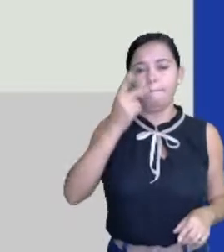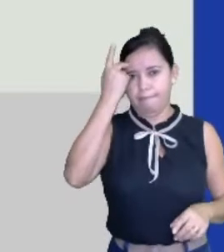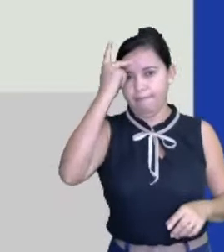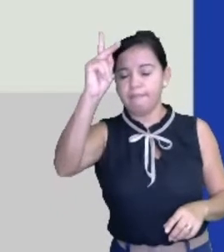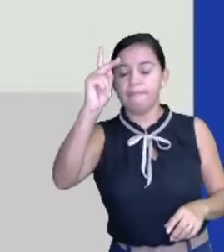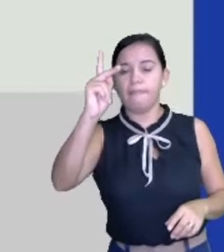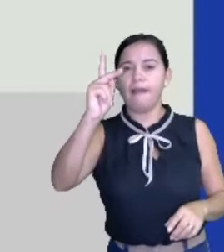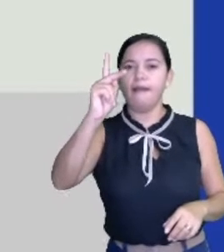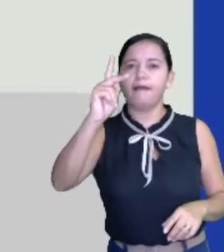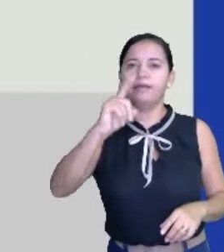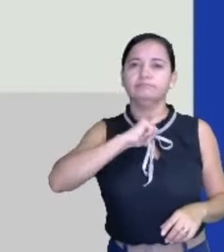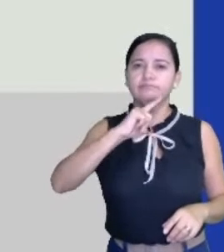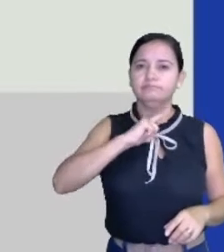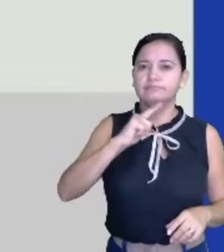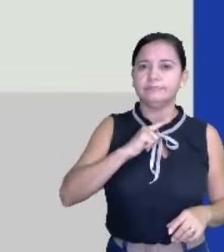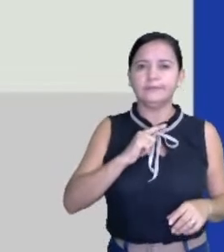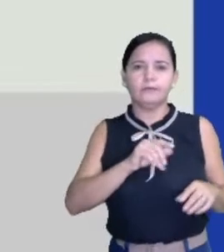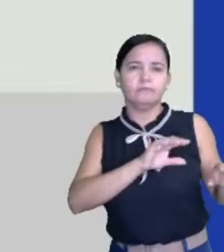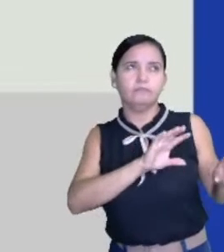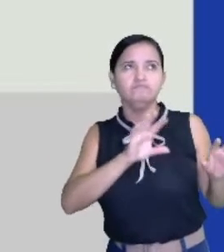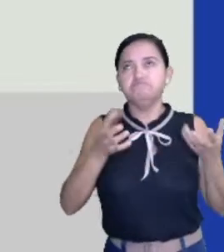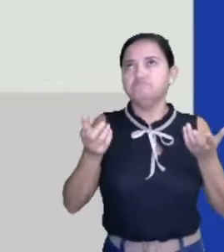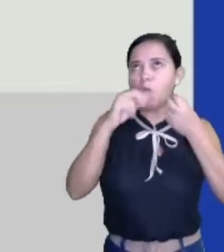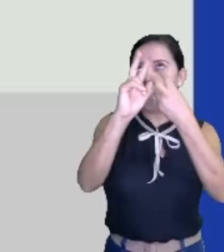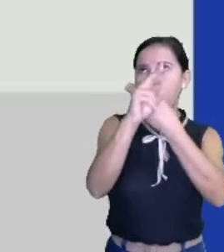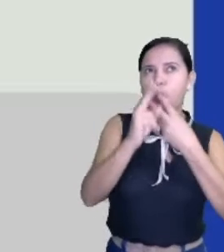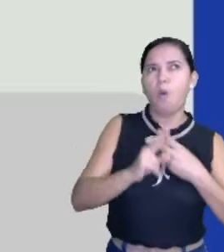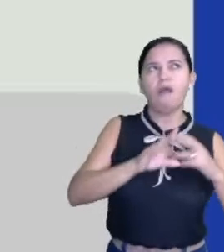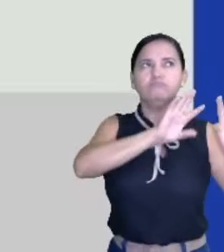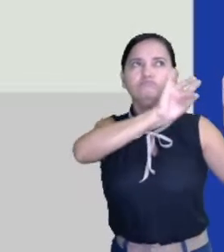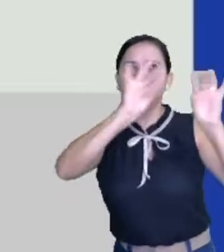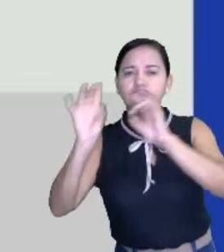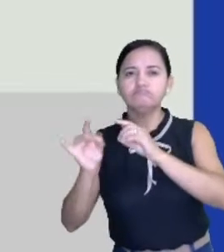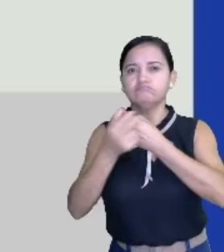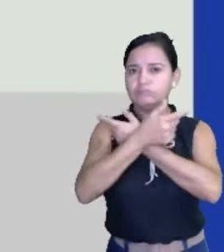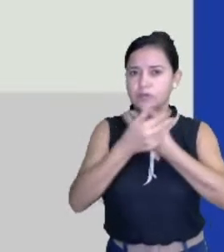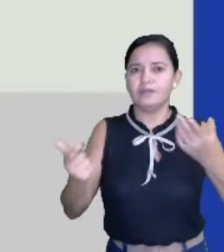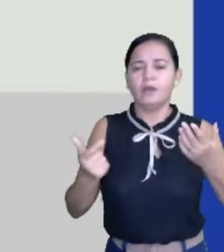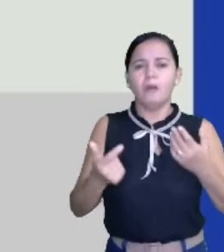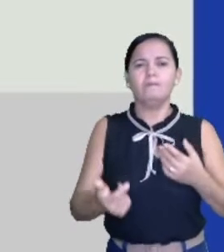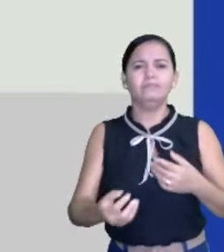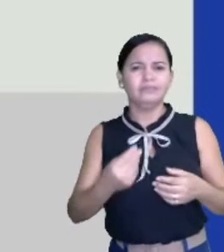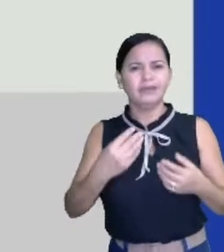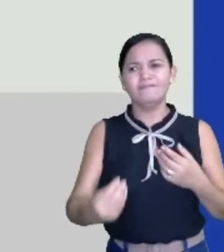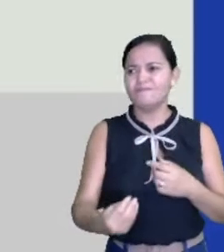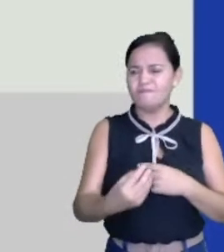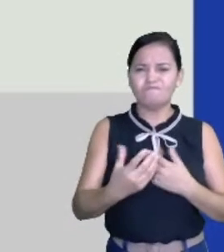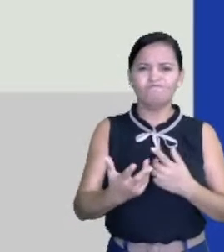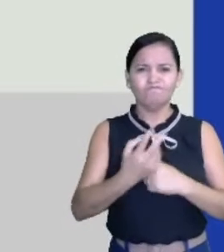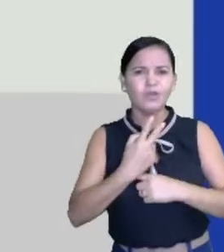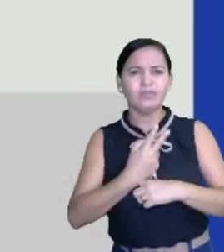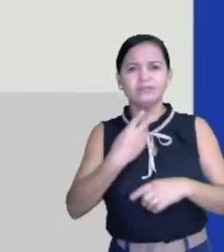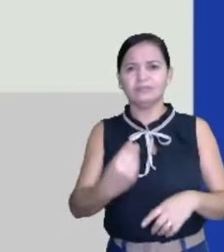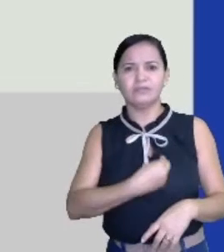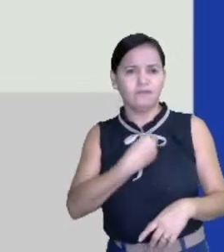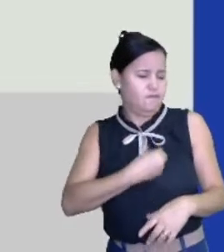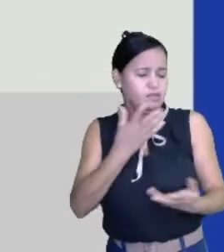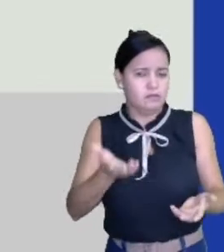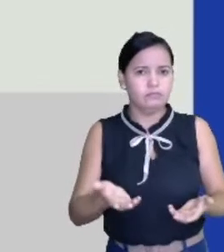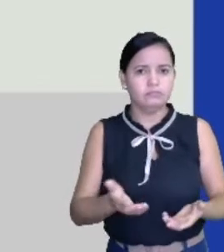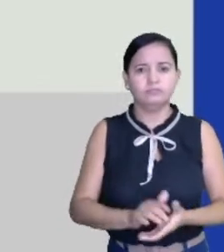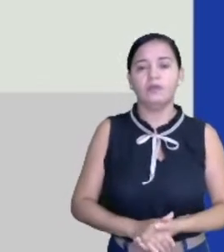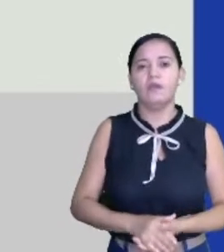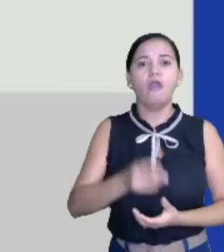manter uma umidade relativa do ar, ideal também para essa manutenção da vida. Mas eu não posso deixar também de falar para